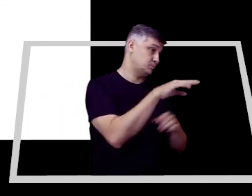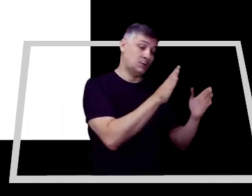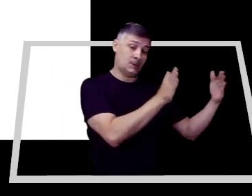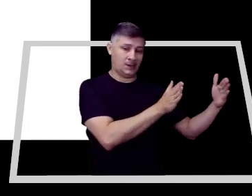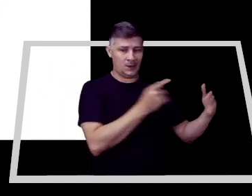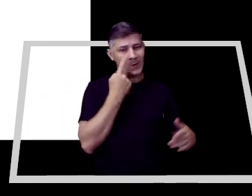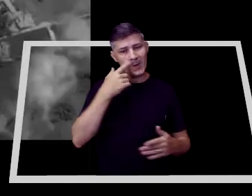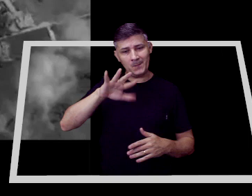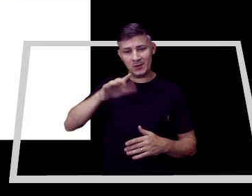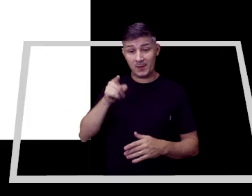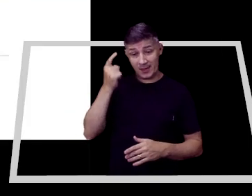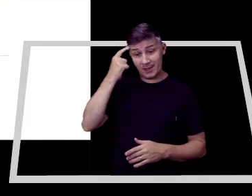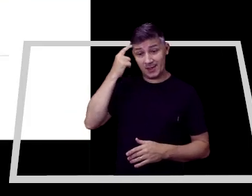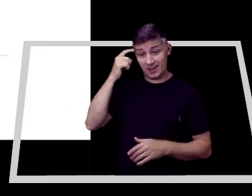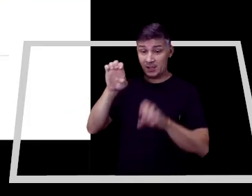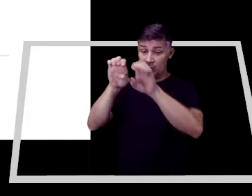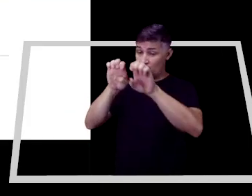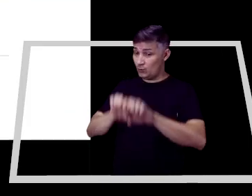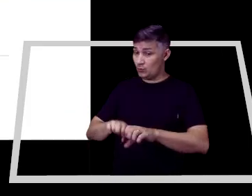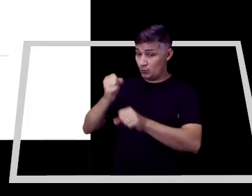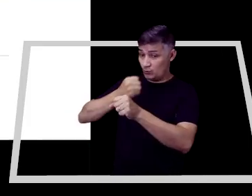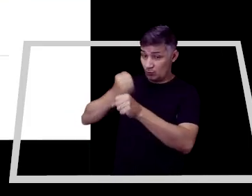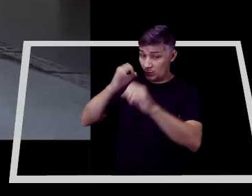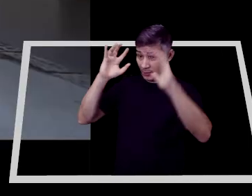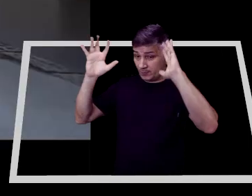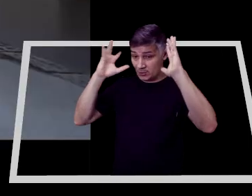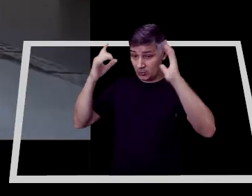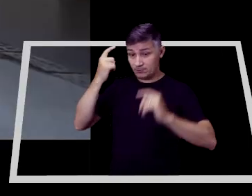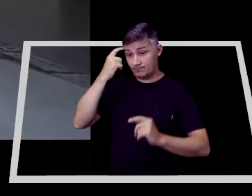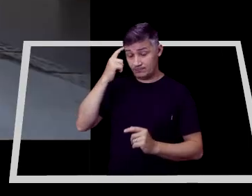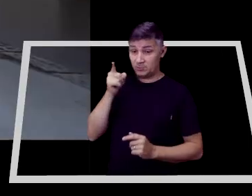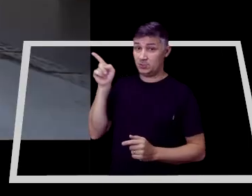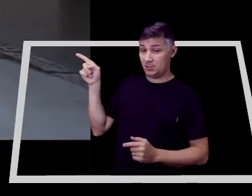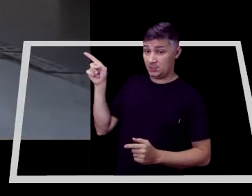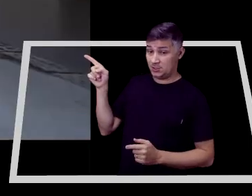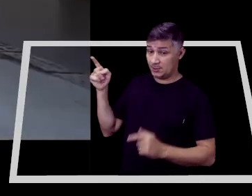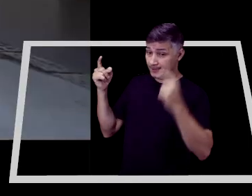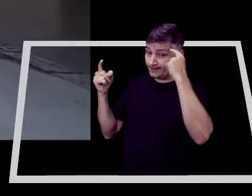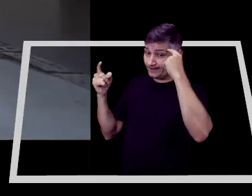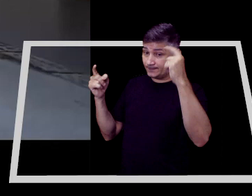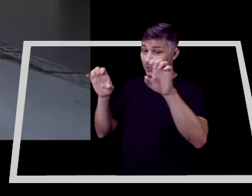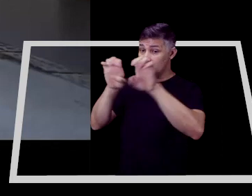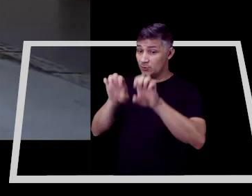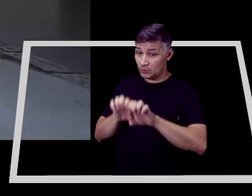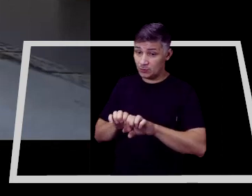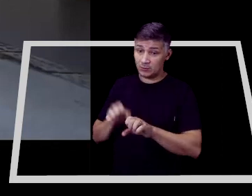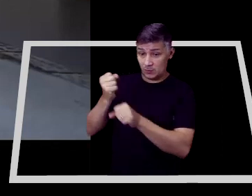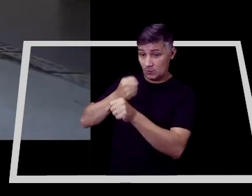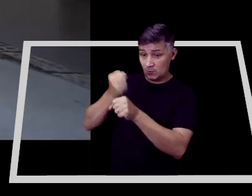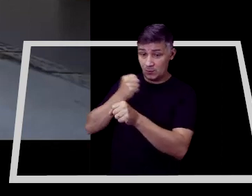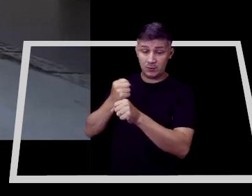vieram. Então, era mais ou menos essa a estrutura que a gente imaginou, que é isso que está aí, né? A